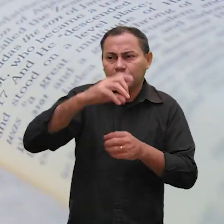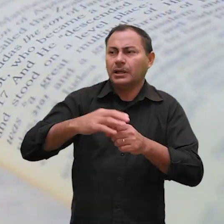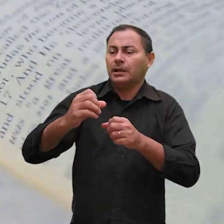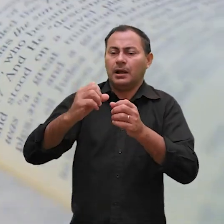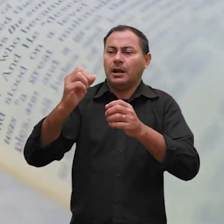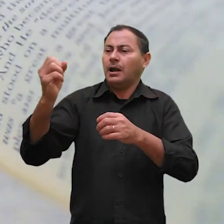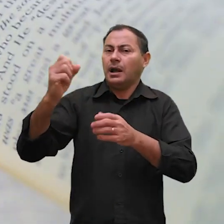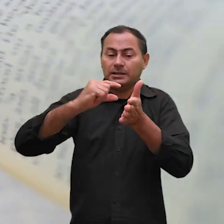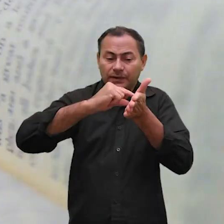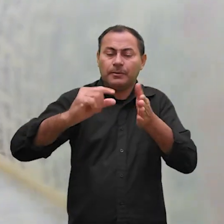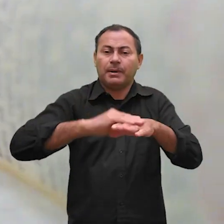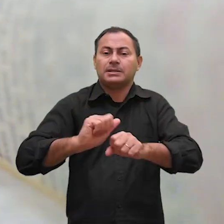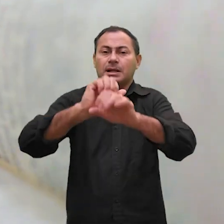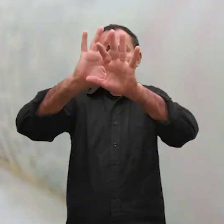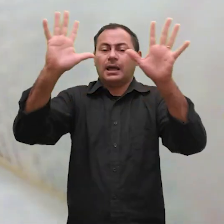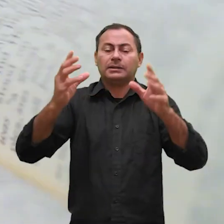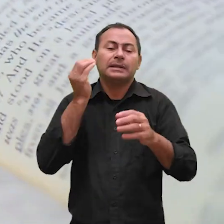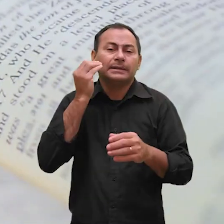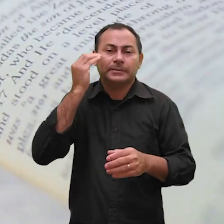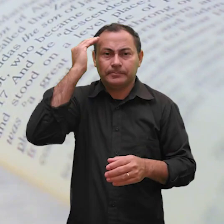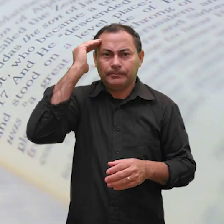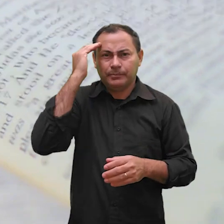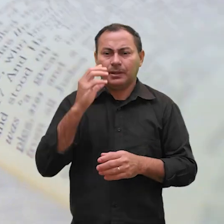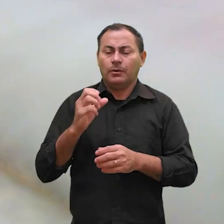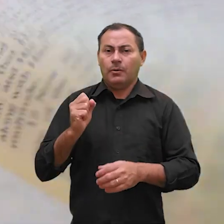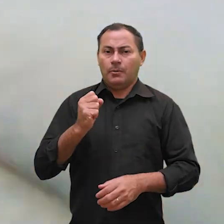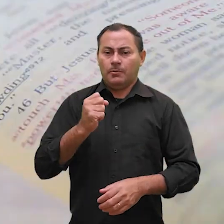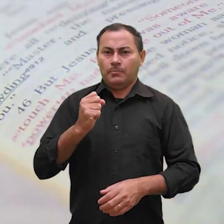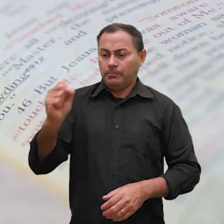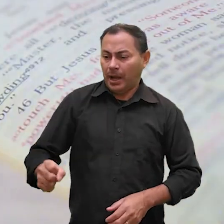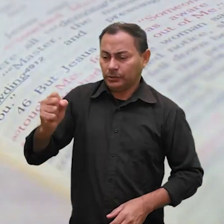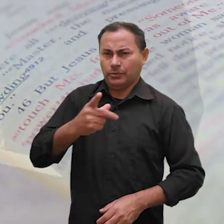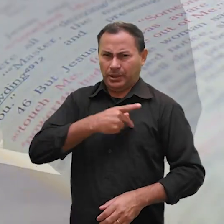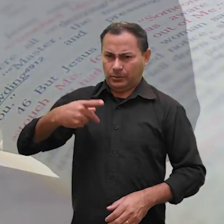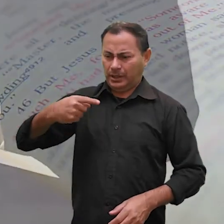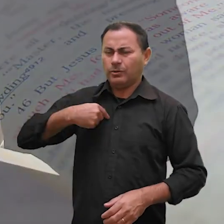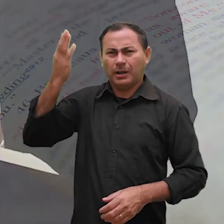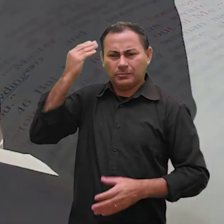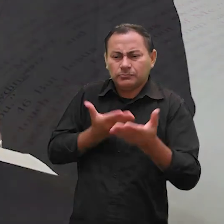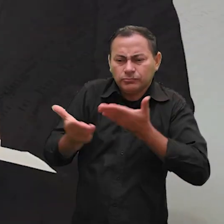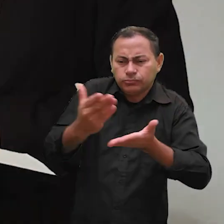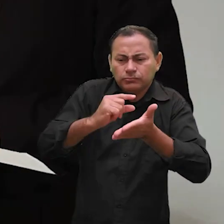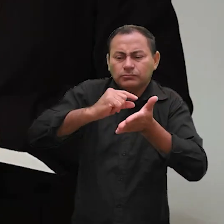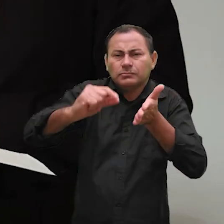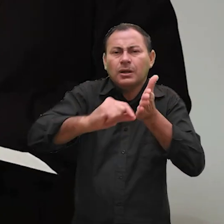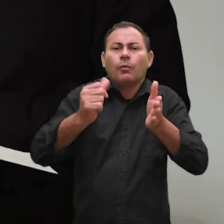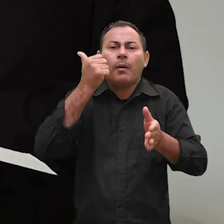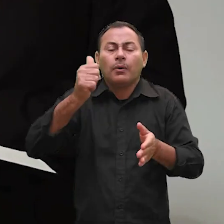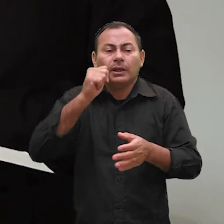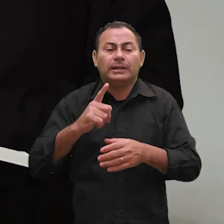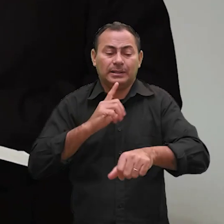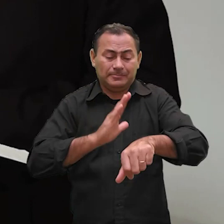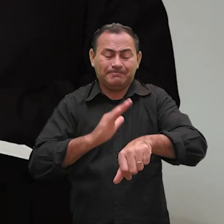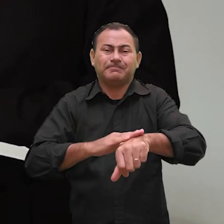obscuros à luz dos versículos que são mais claros. Como pastor, uma vez eu compartilhei alguns versículos com uma mulher